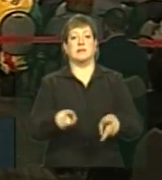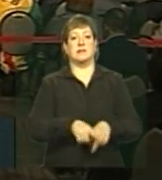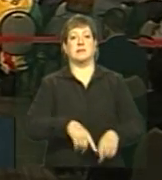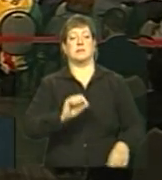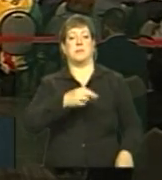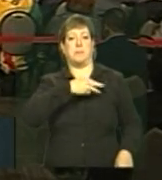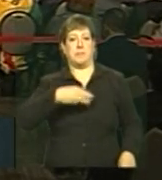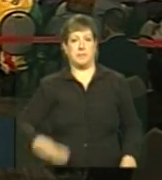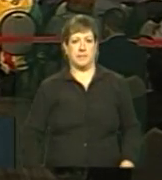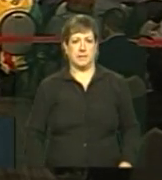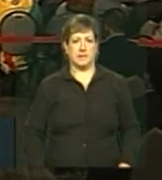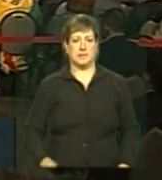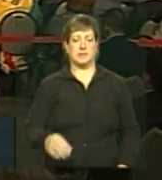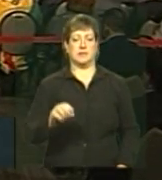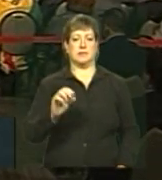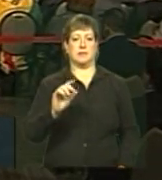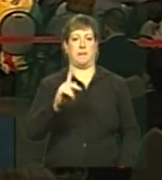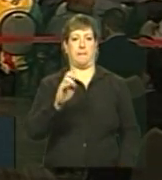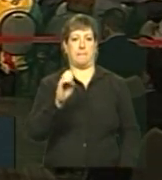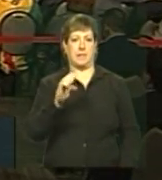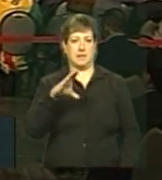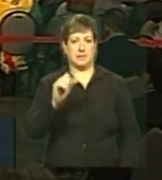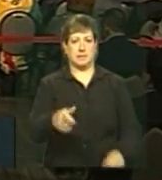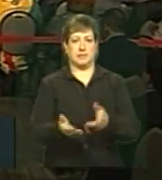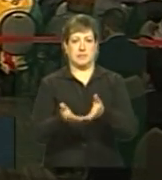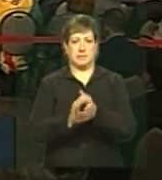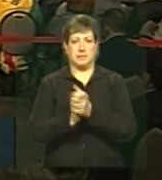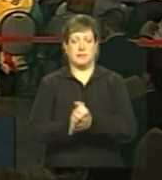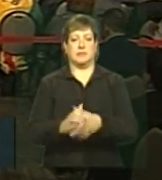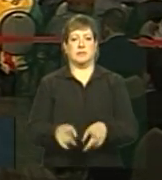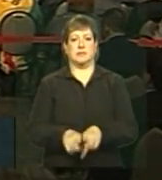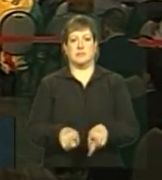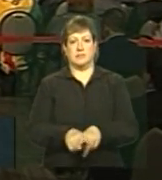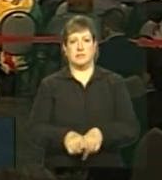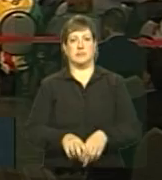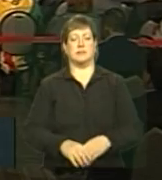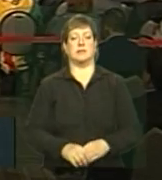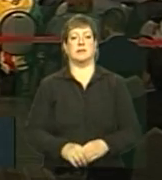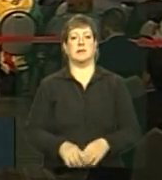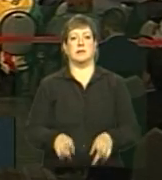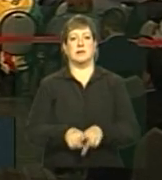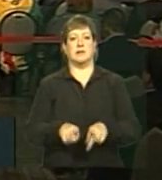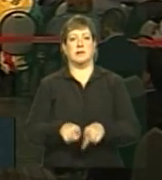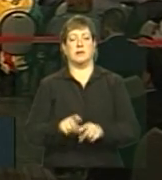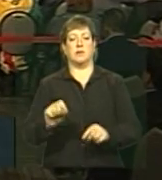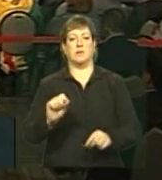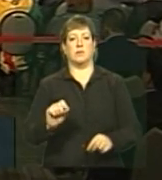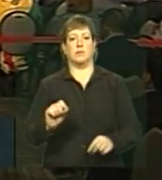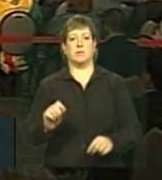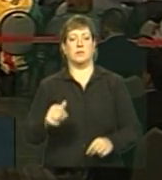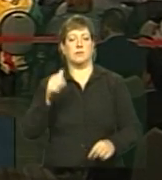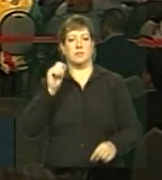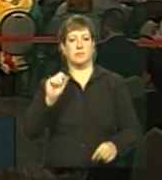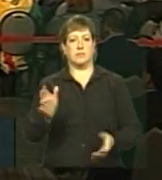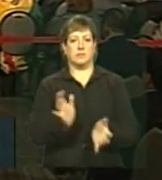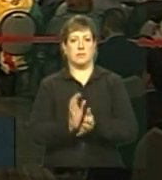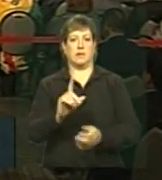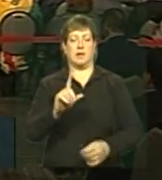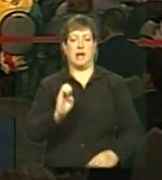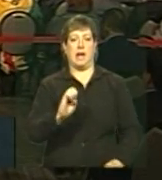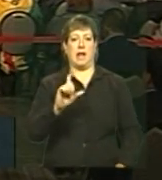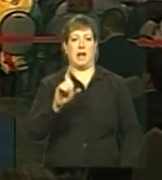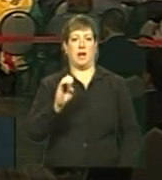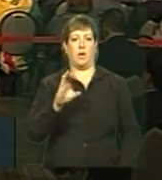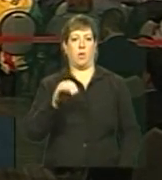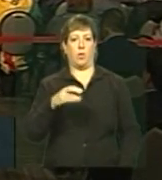Pesca. Queria cumprimentar as ministras Luísa Bairros, de Políticas de Promoção da Igualdade, Leonora Menicucci,